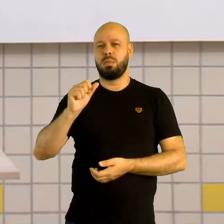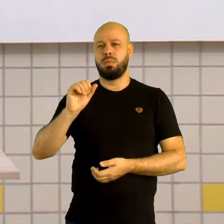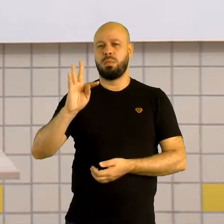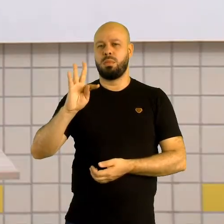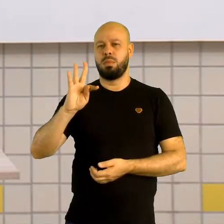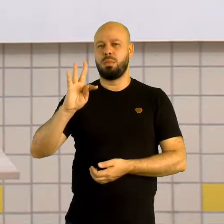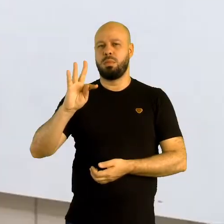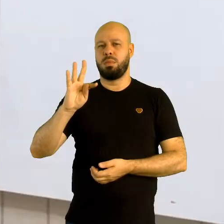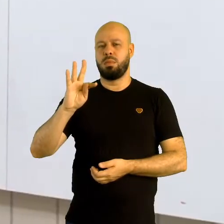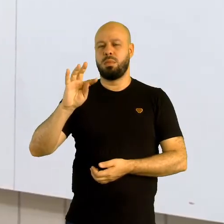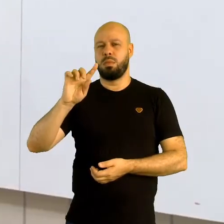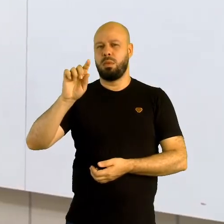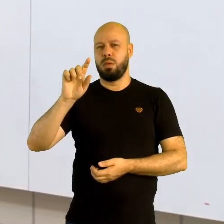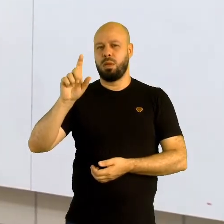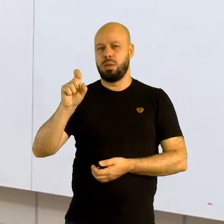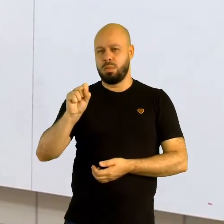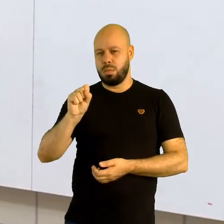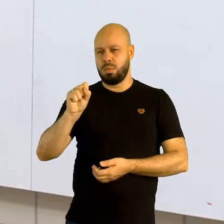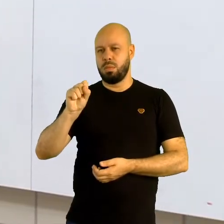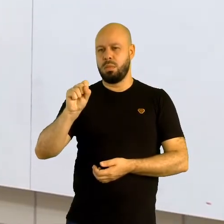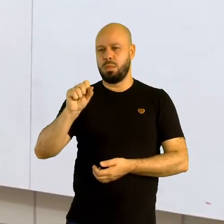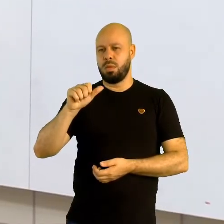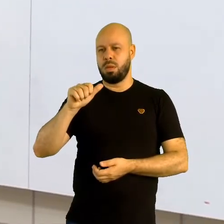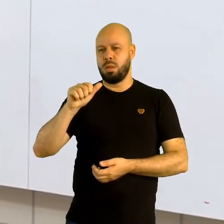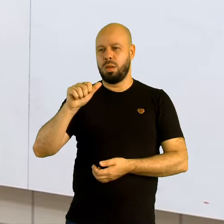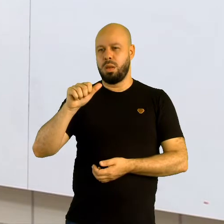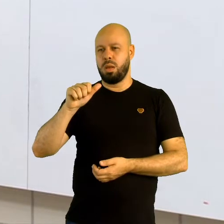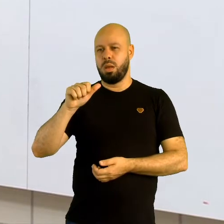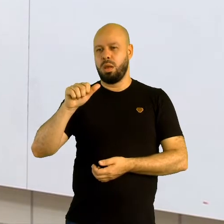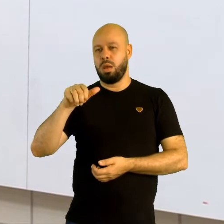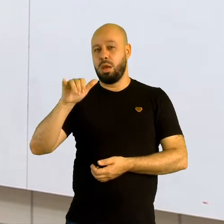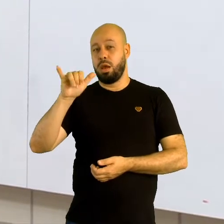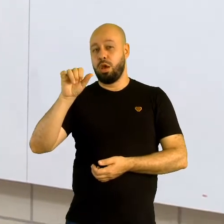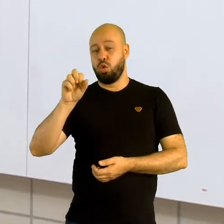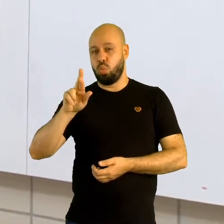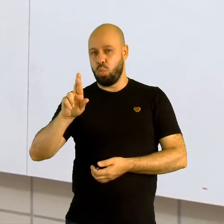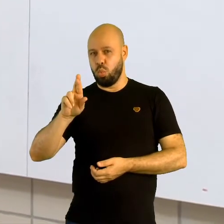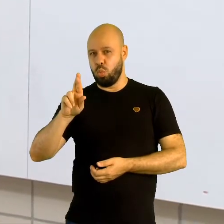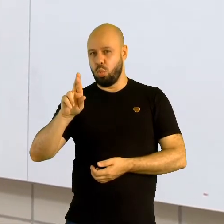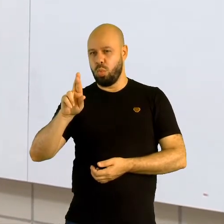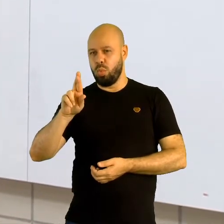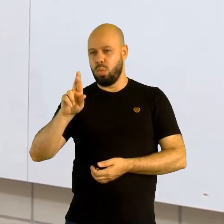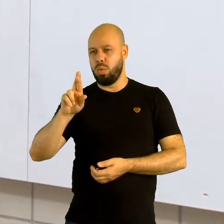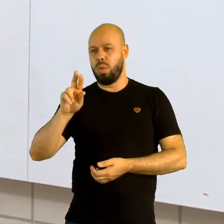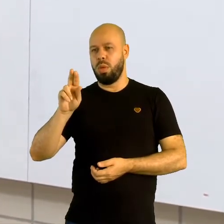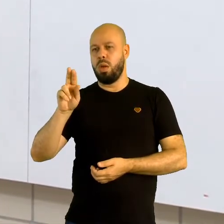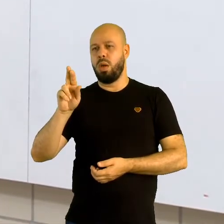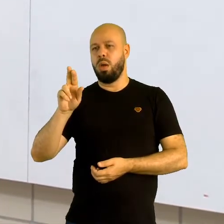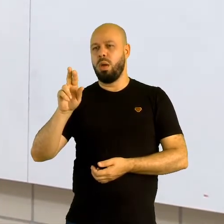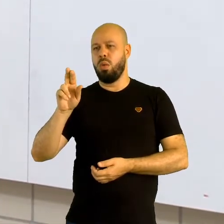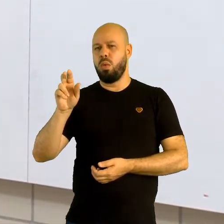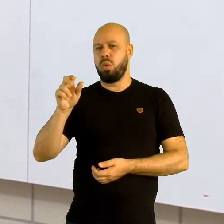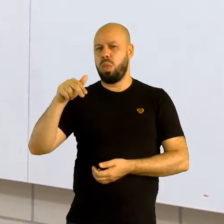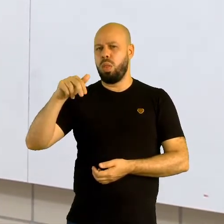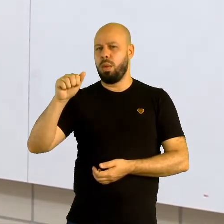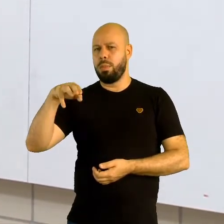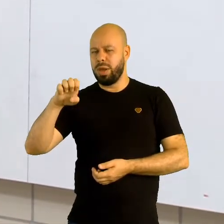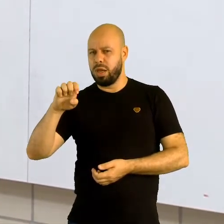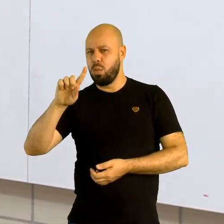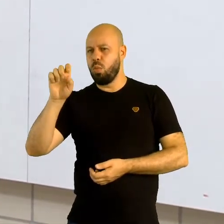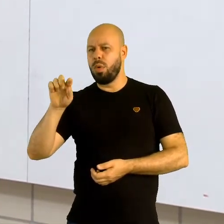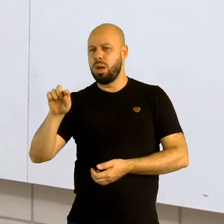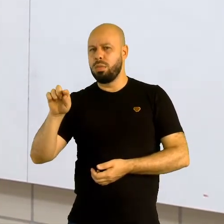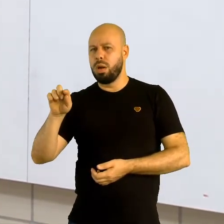what's your name? Neste caso, como eu falei, você não pode falar yes, no. Você vai ter que ter